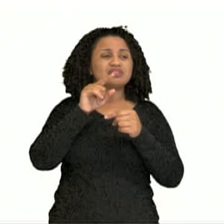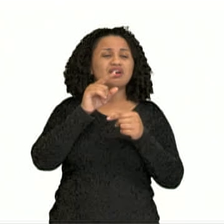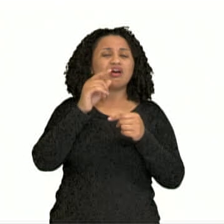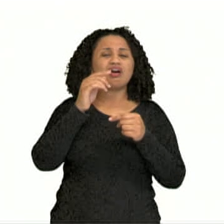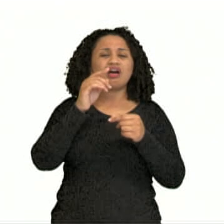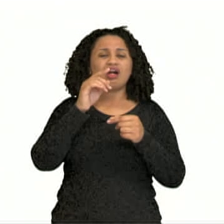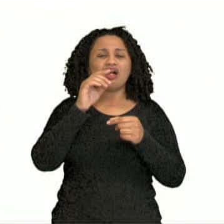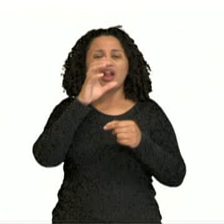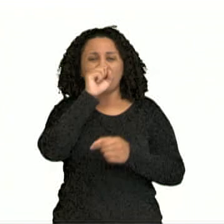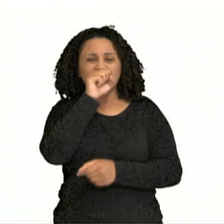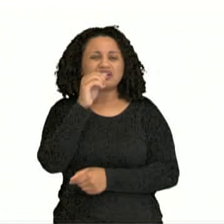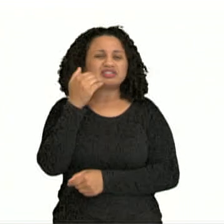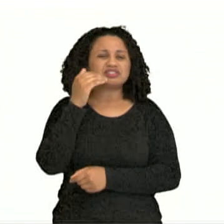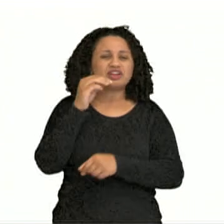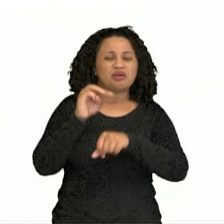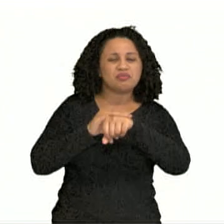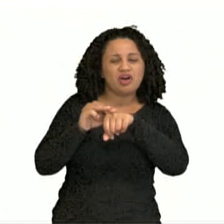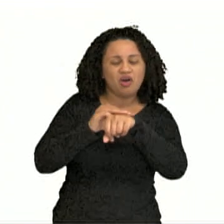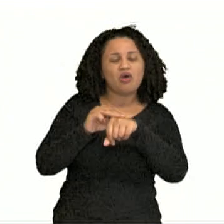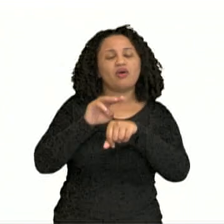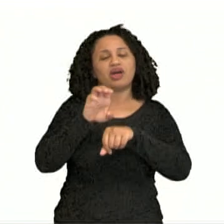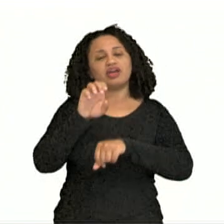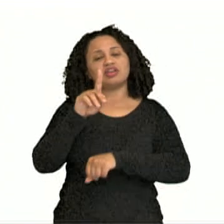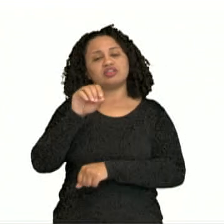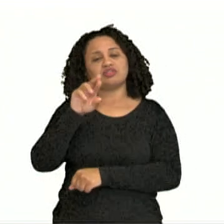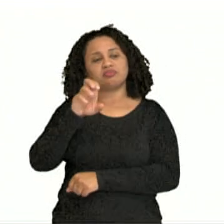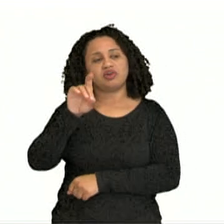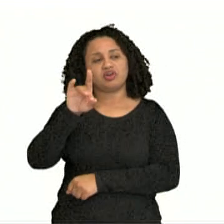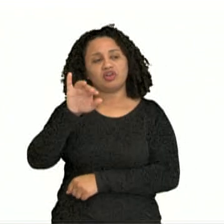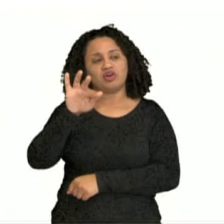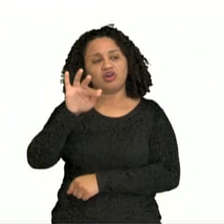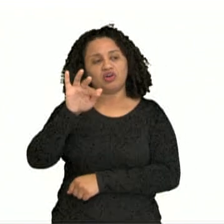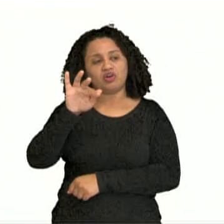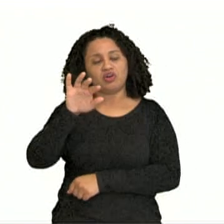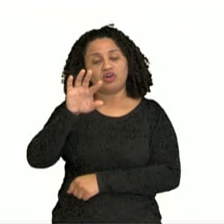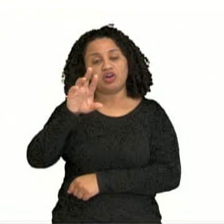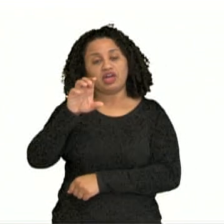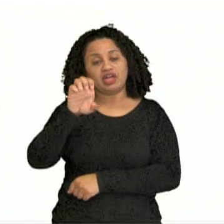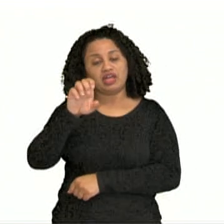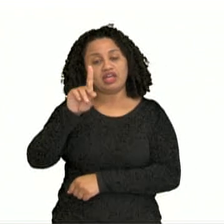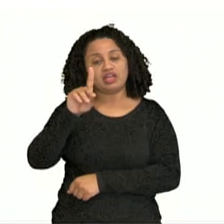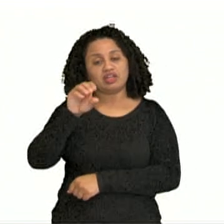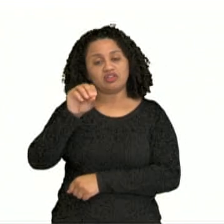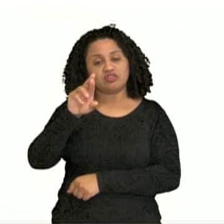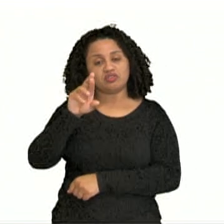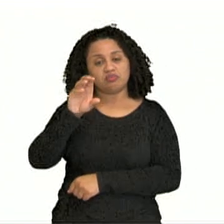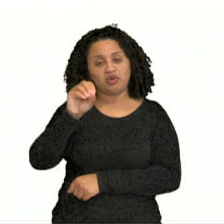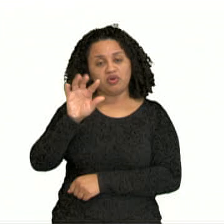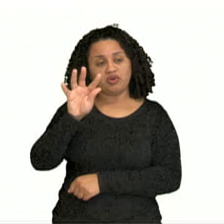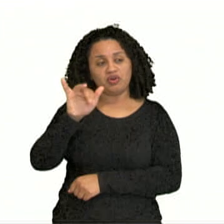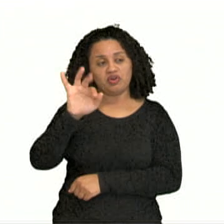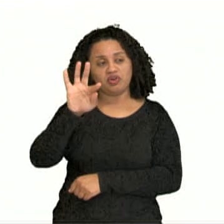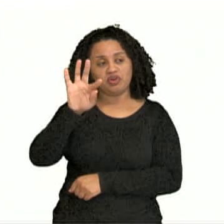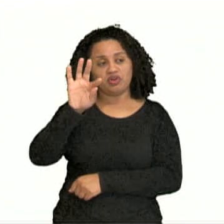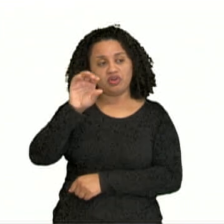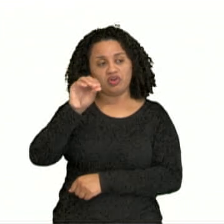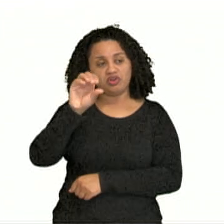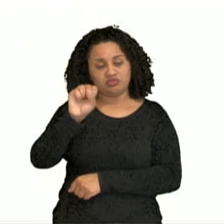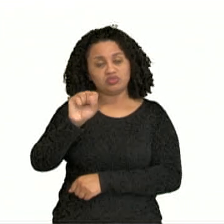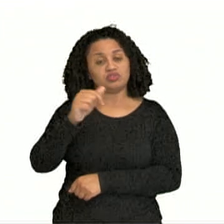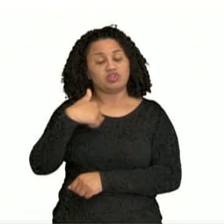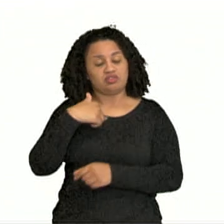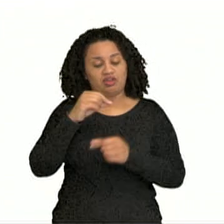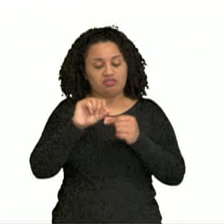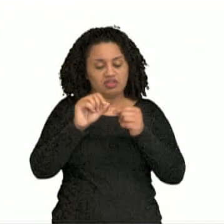alaranjada, é o esporófito. Vai produzir os esporos, vai liberar, vai ter todo o